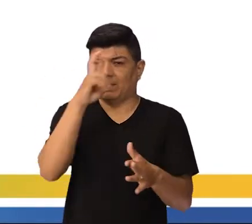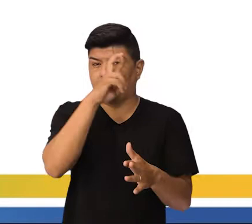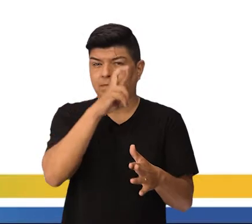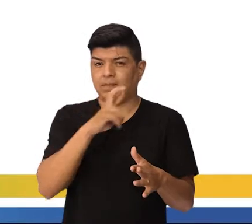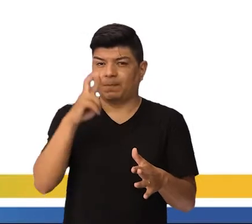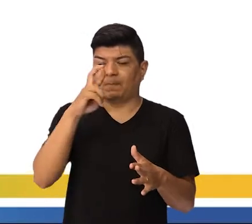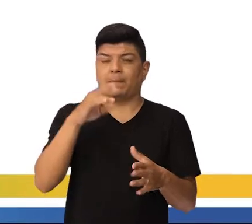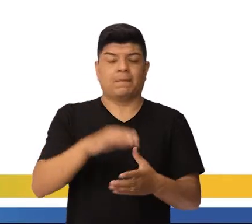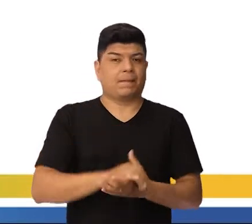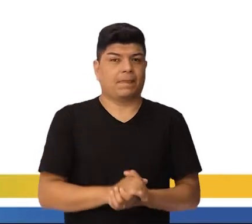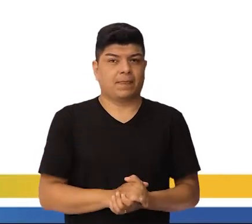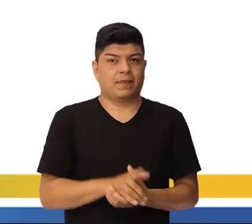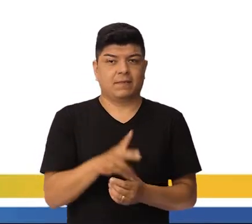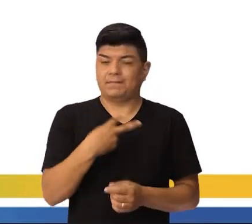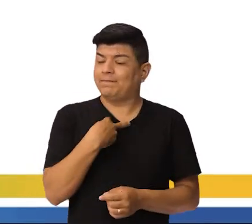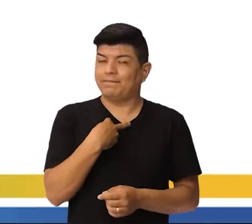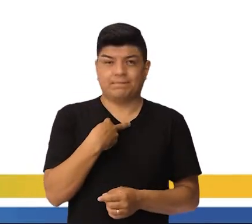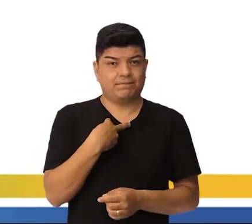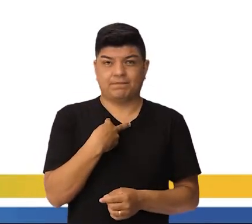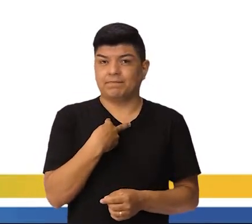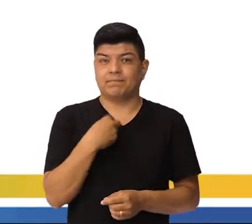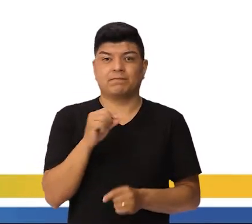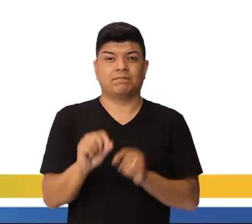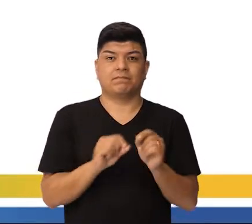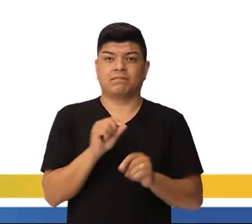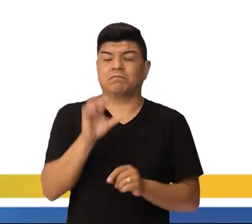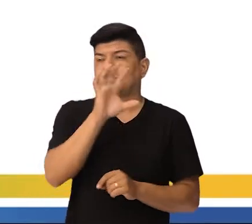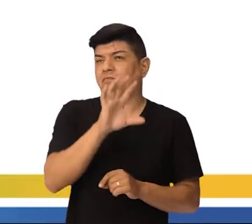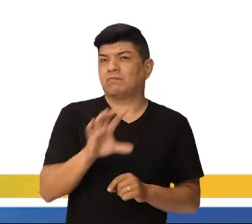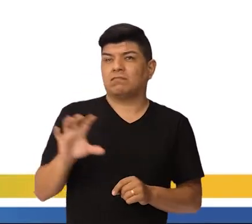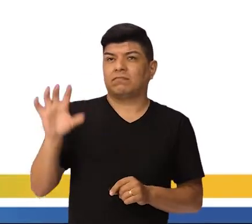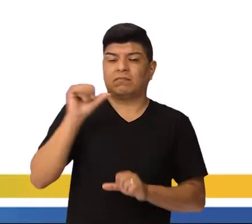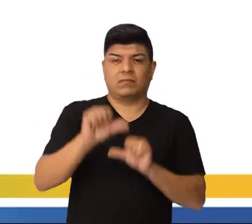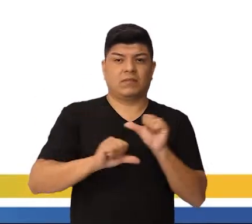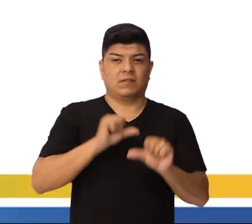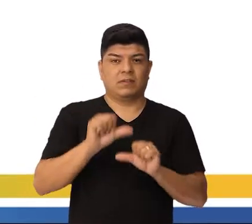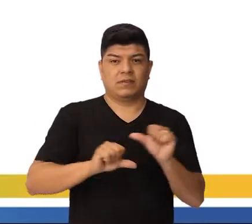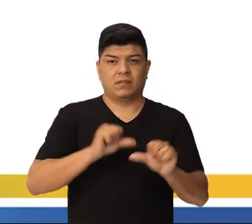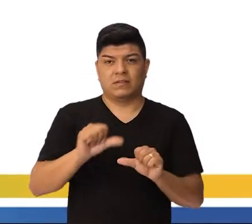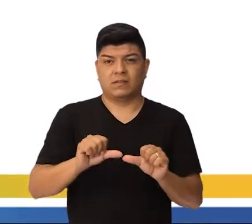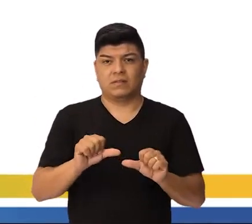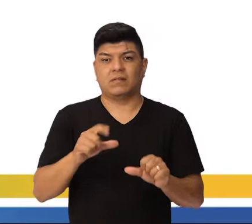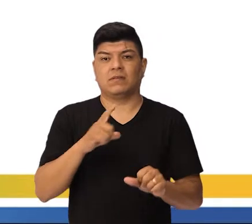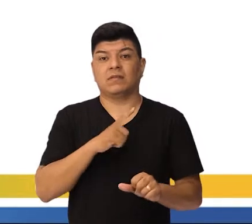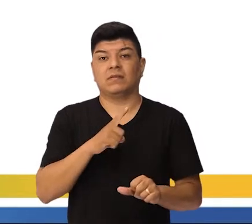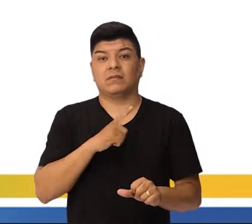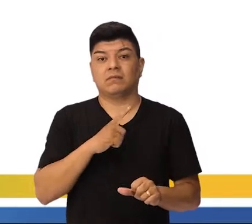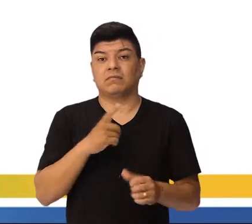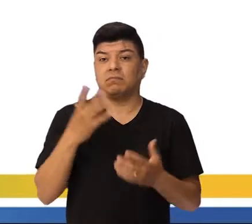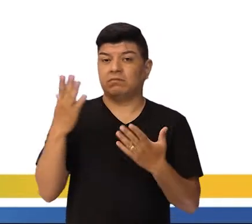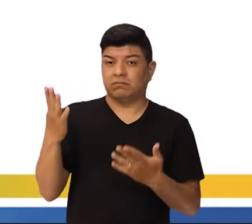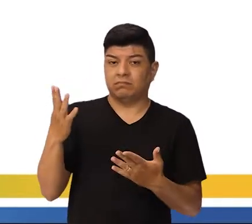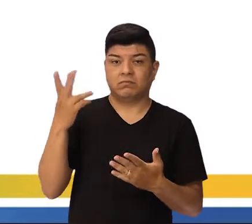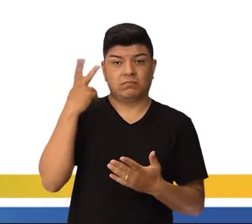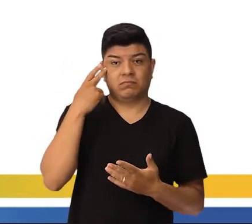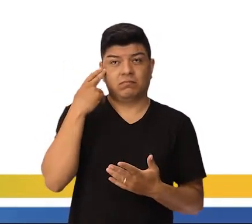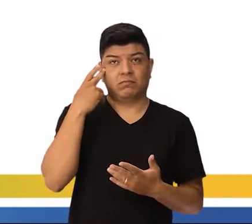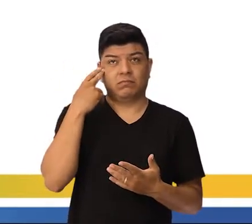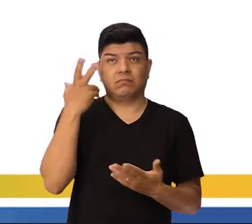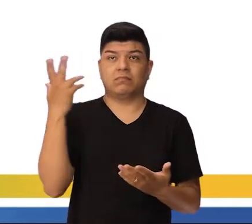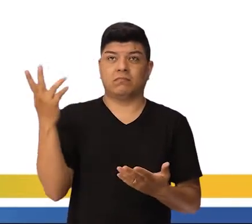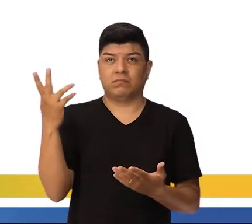observação. Então, você não pode, denominar o clima essas mudanças temporárias que são típicas do tempo. Olha o